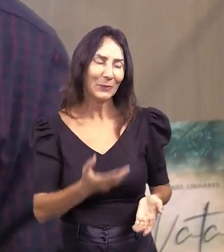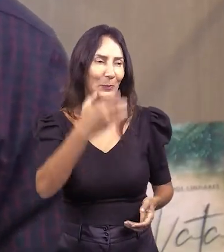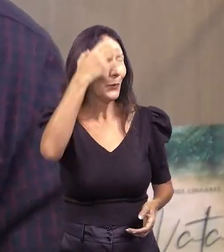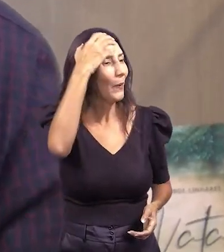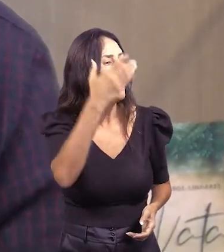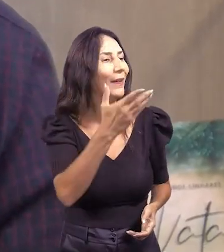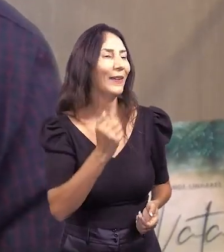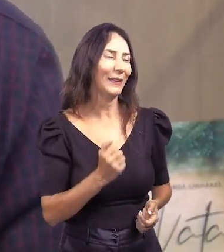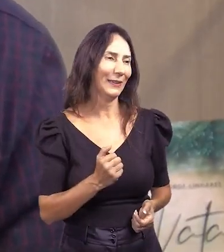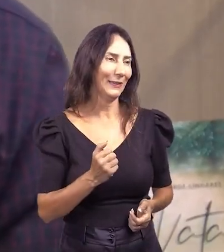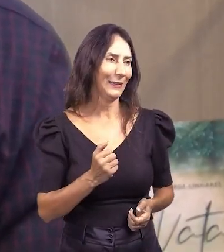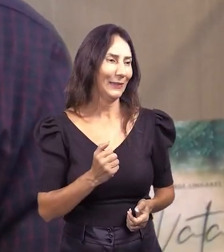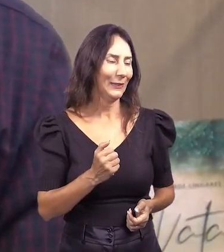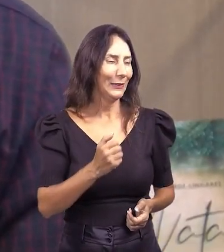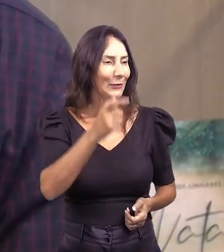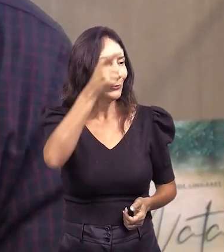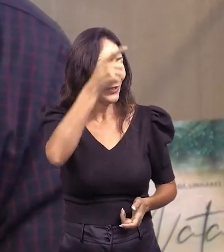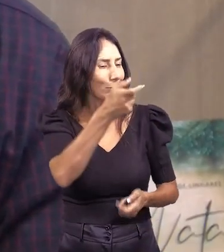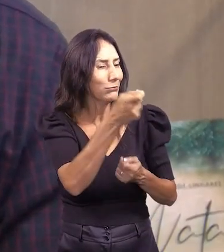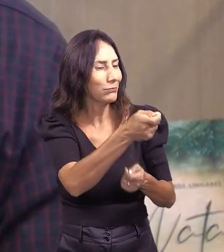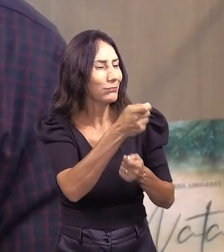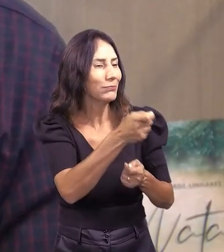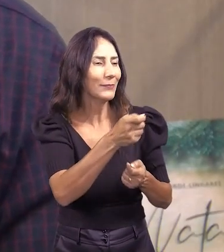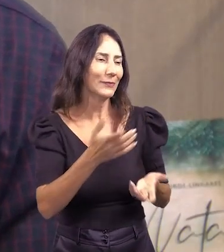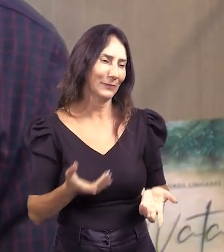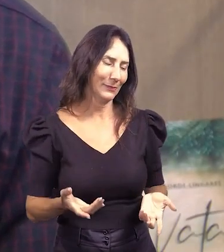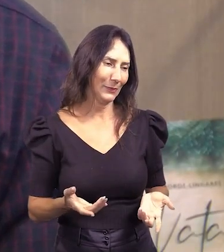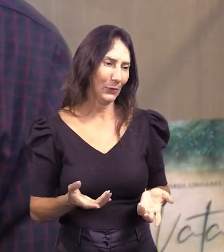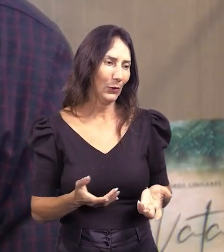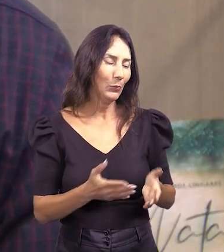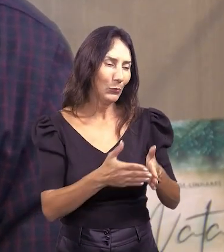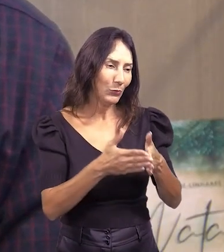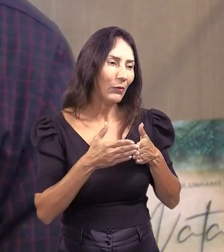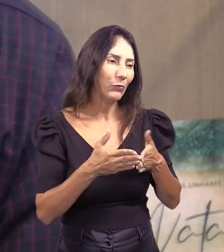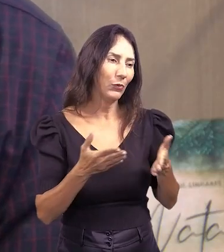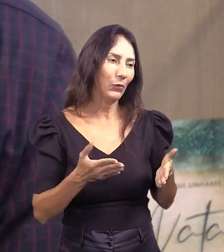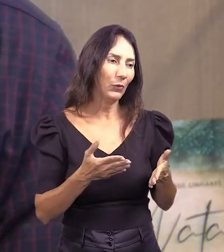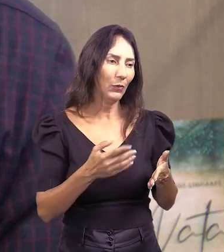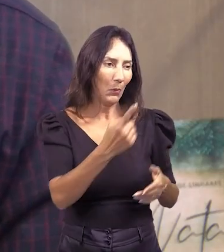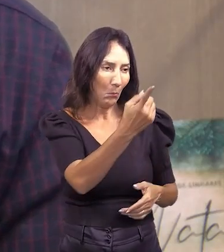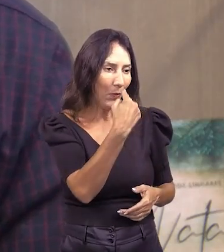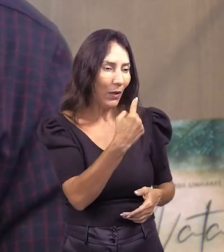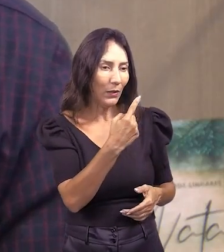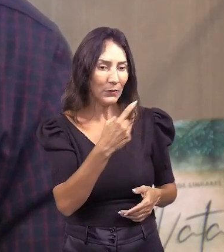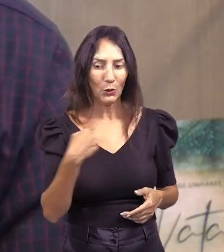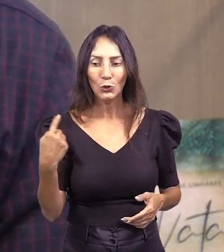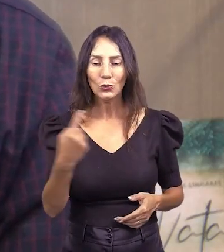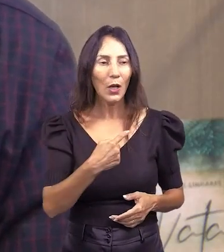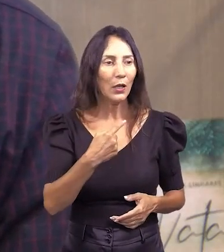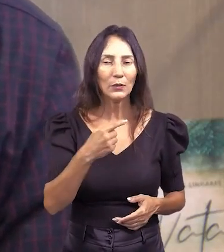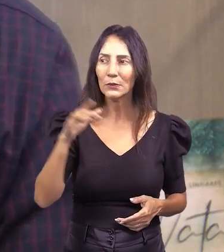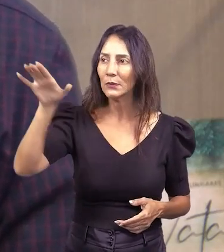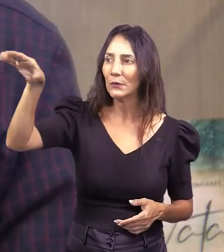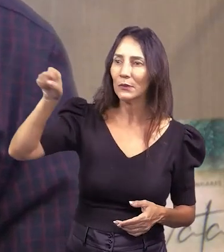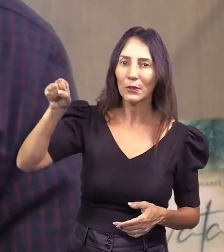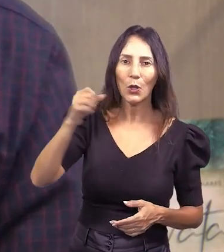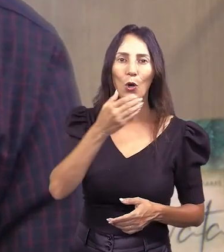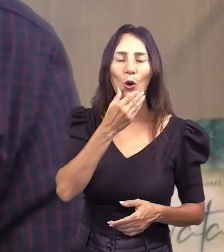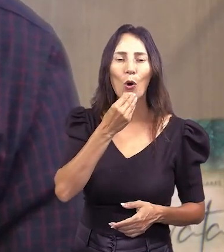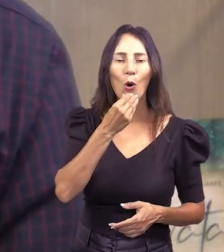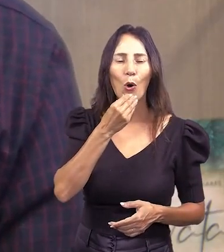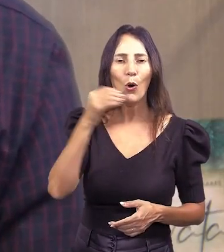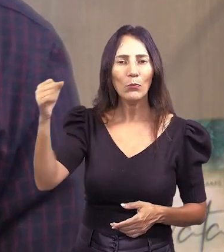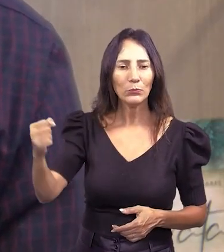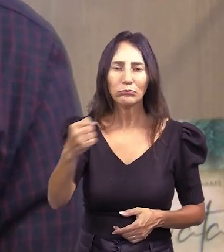te atormenta, meu rei. Manda, pois, Senhor nosso, que teus servos que estão na tua presença busquem um